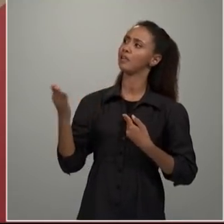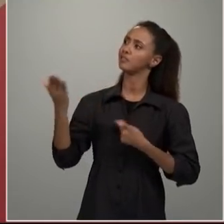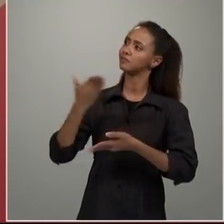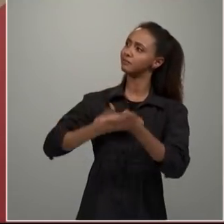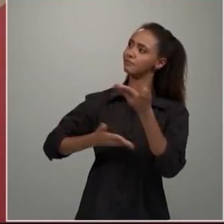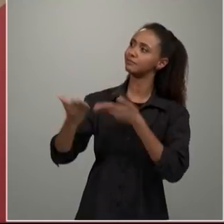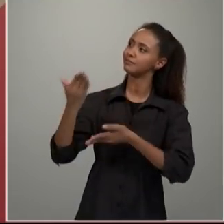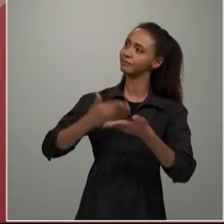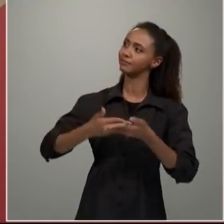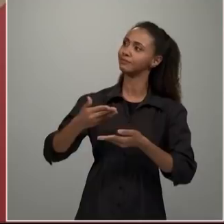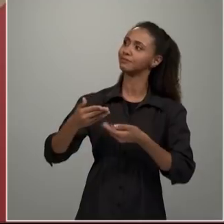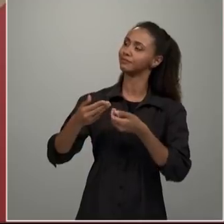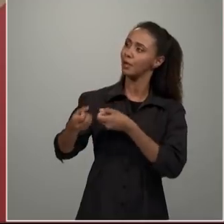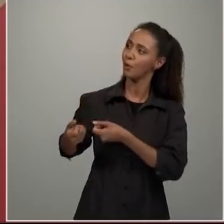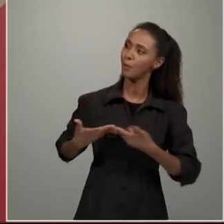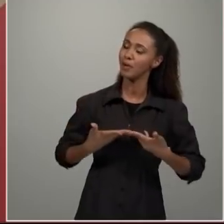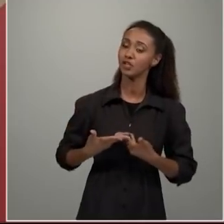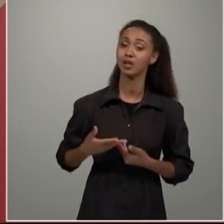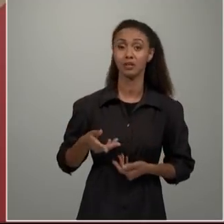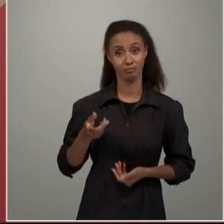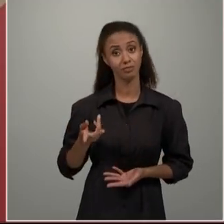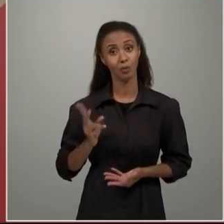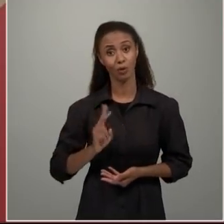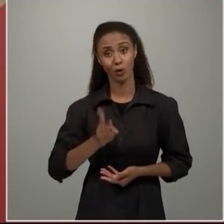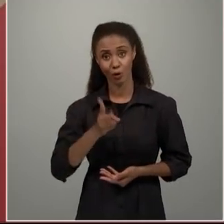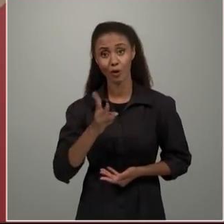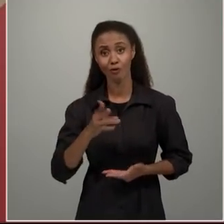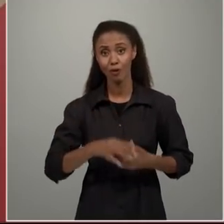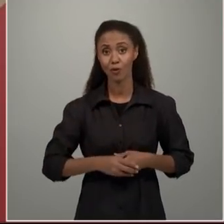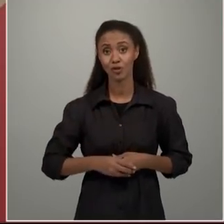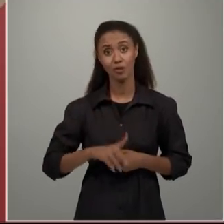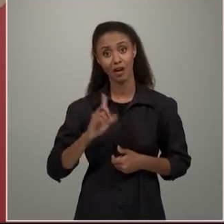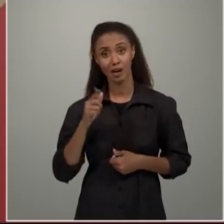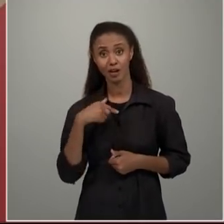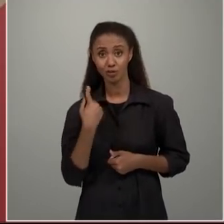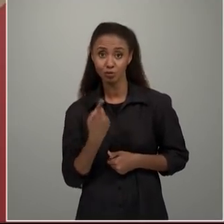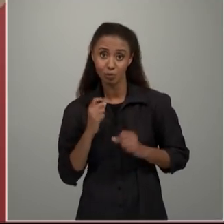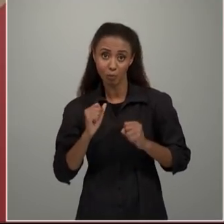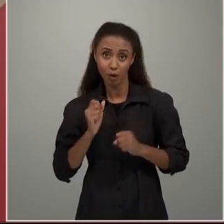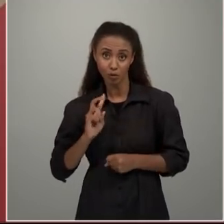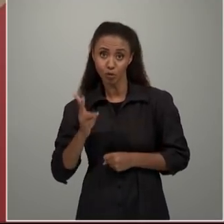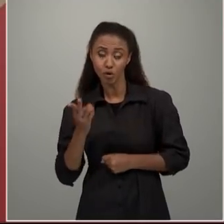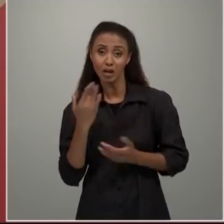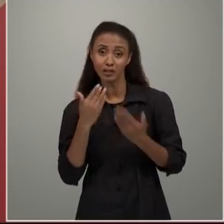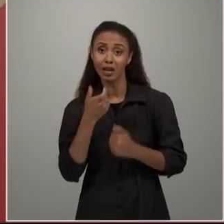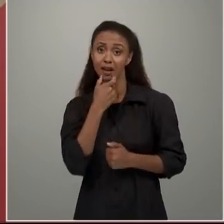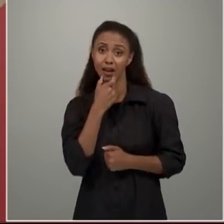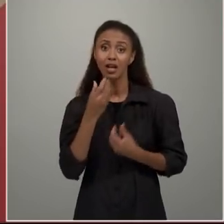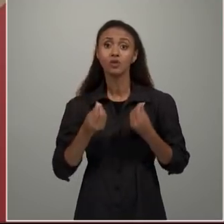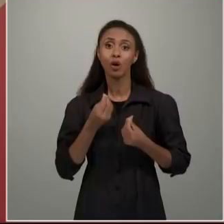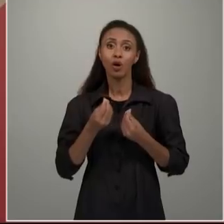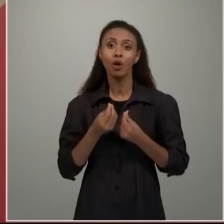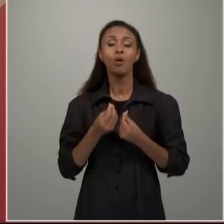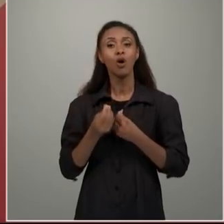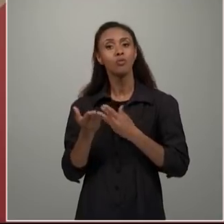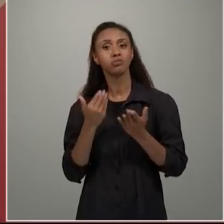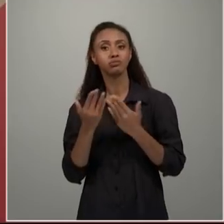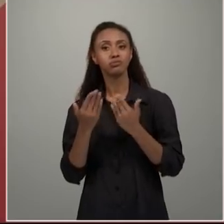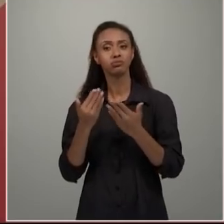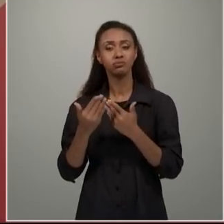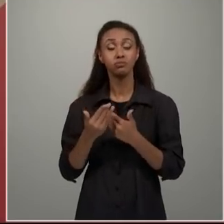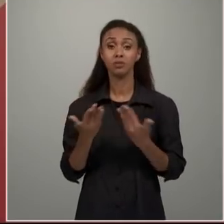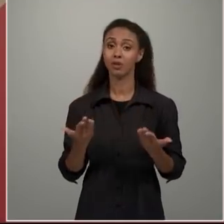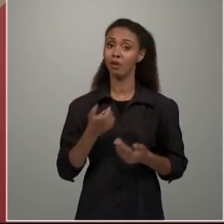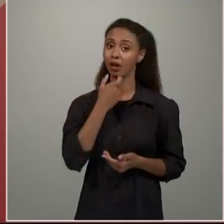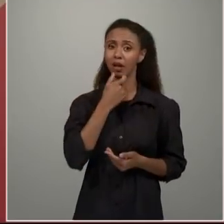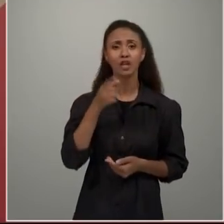continuar se quiser continuar em inglês comigo a gente vai para o chat e vai tocando quem só tem que os tomates em inglês scott moeller de inglês é